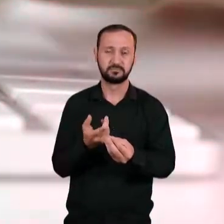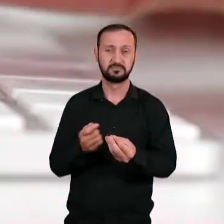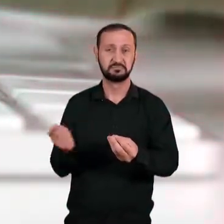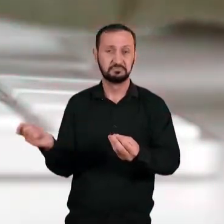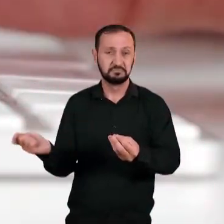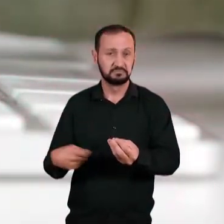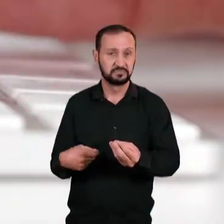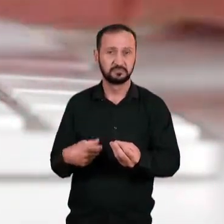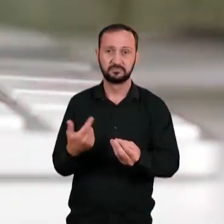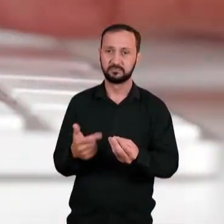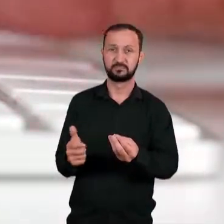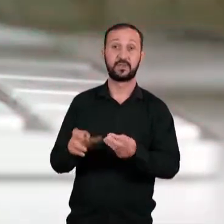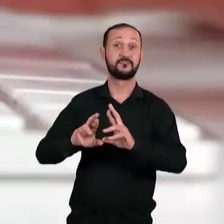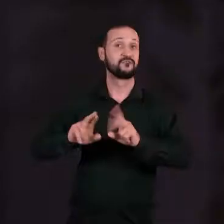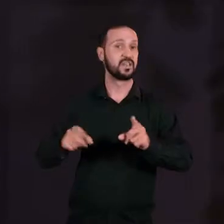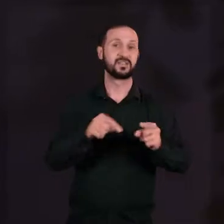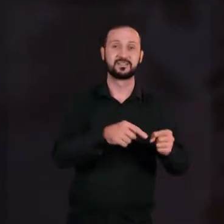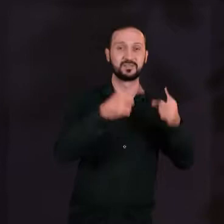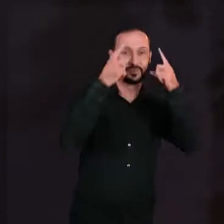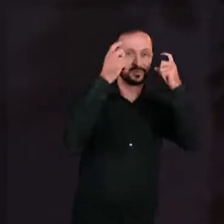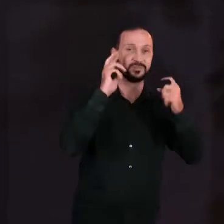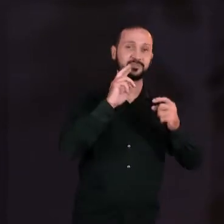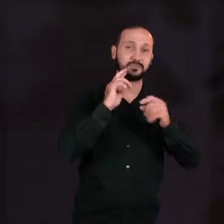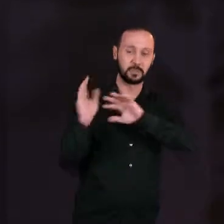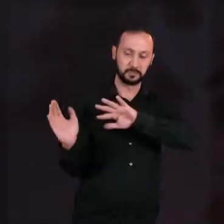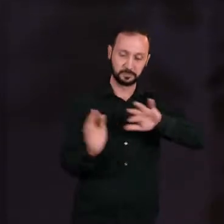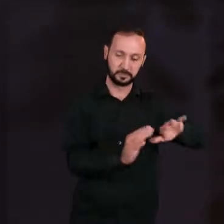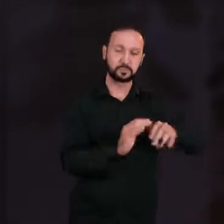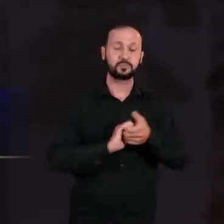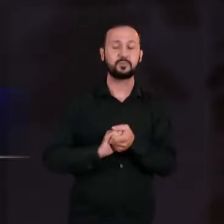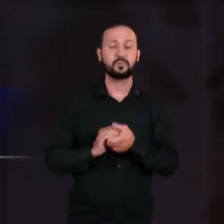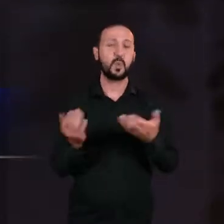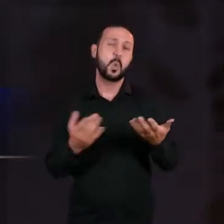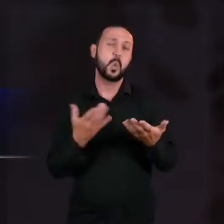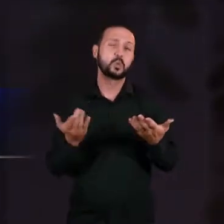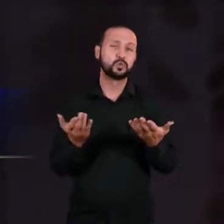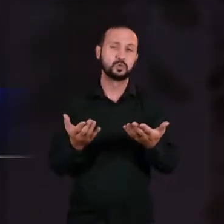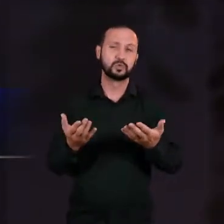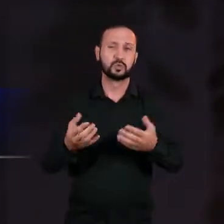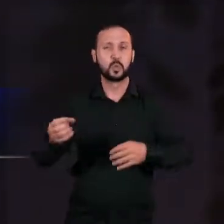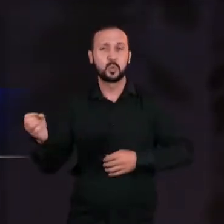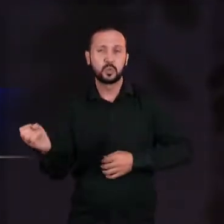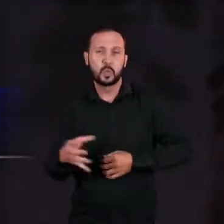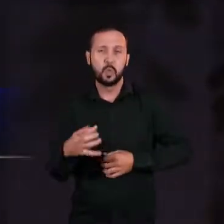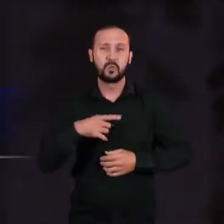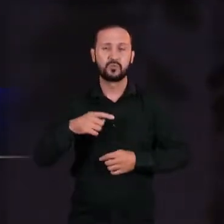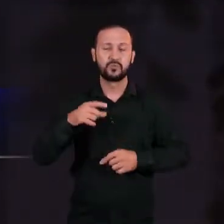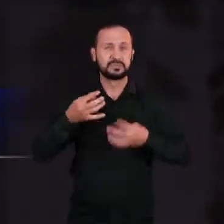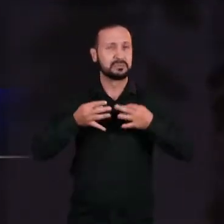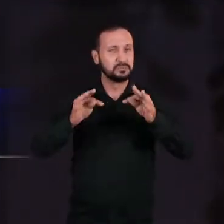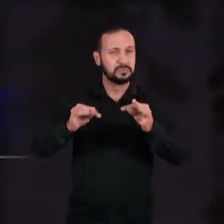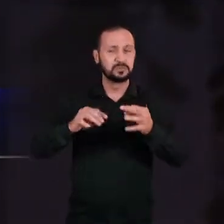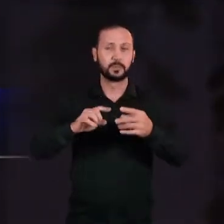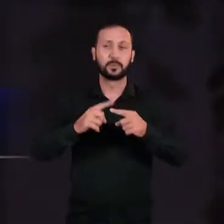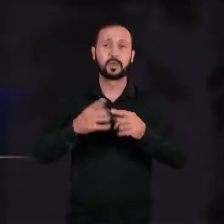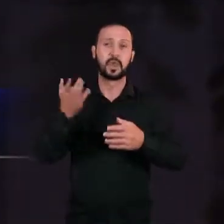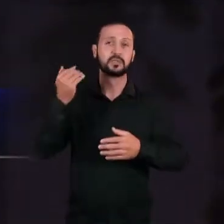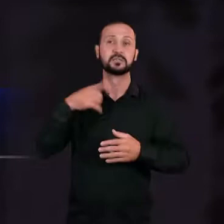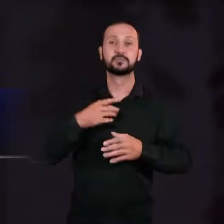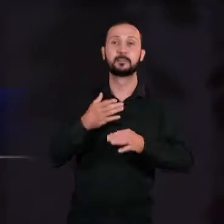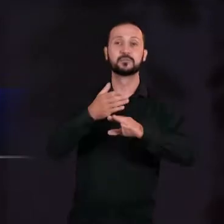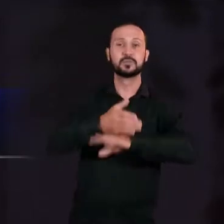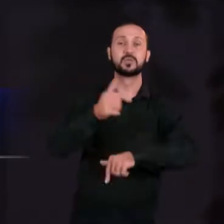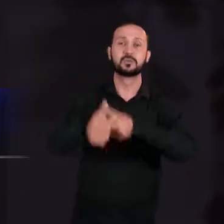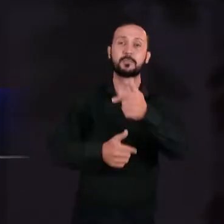ineficiente, diferença do estresse normal. Hoje em dia, atualmente, assim, com a modernidade, as tecnologias, antigamente as pessoas iam para o trabalho e esqueciam,